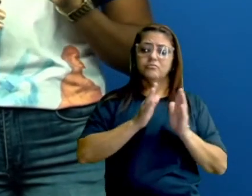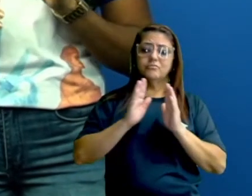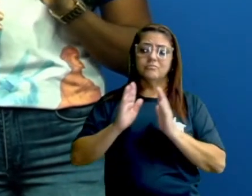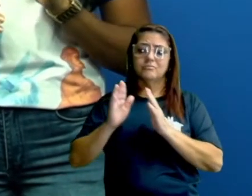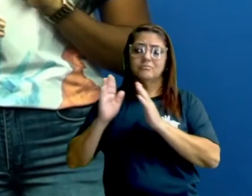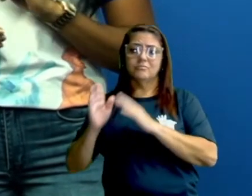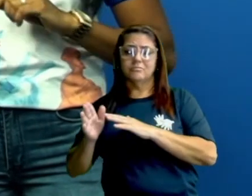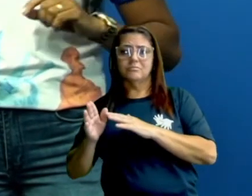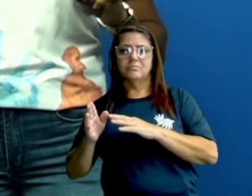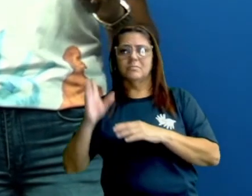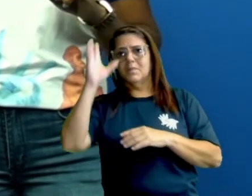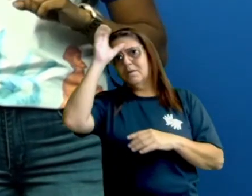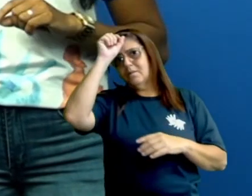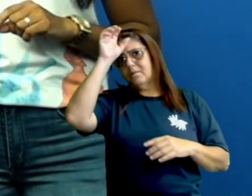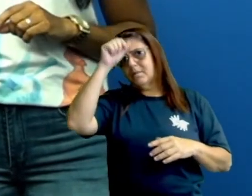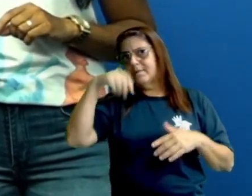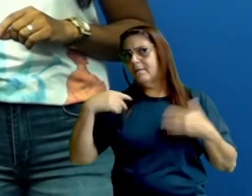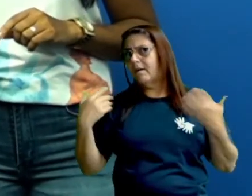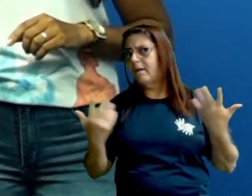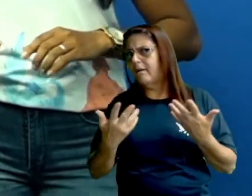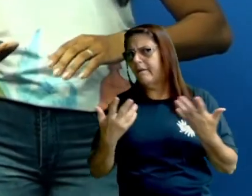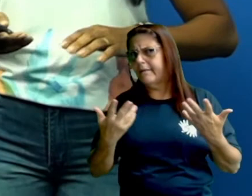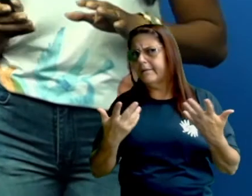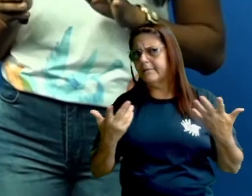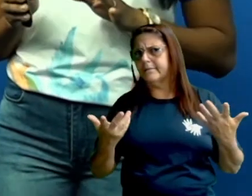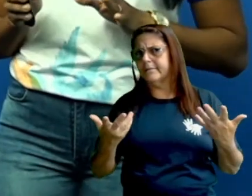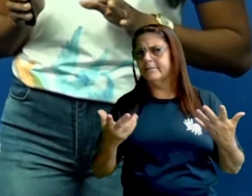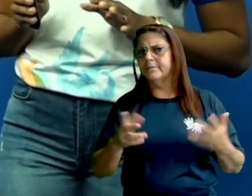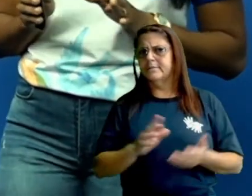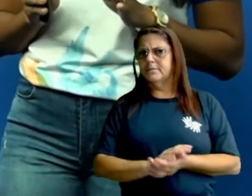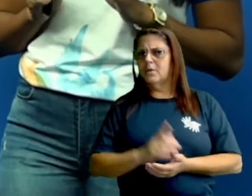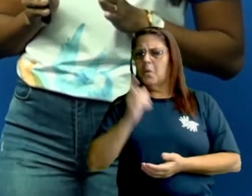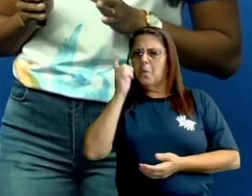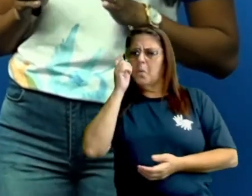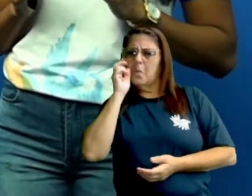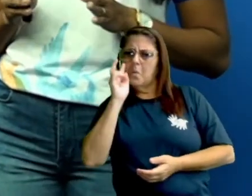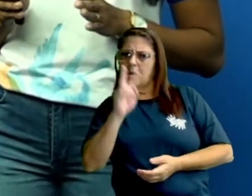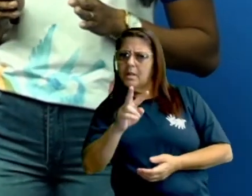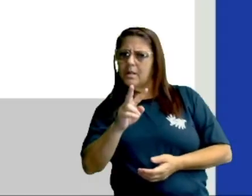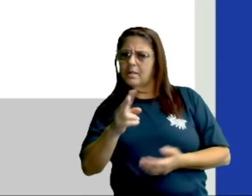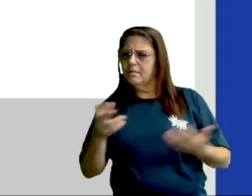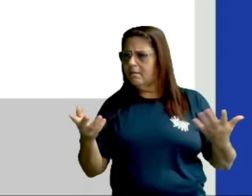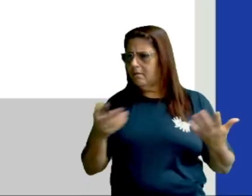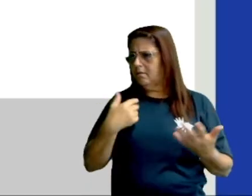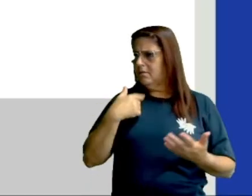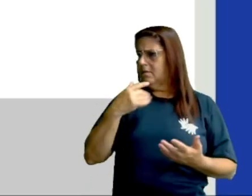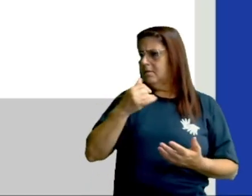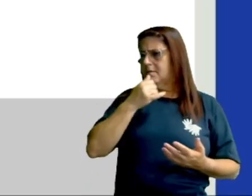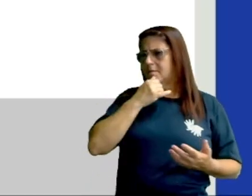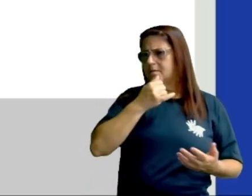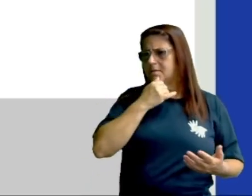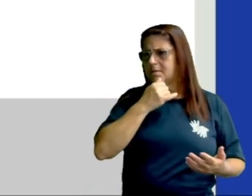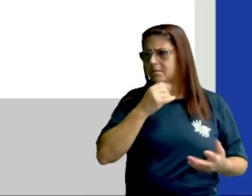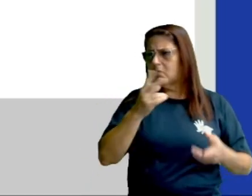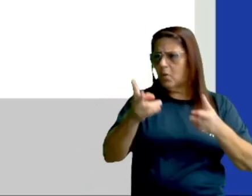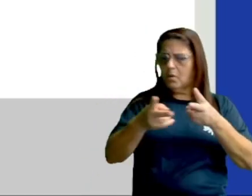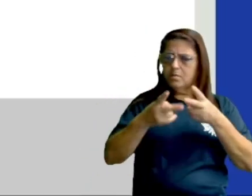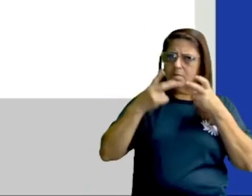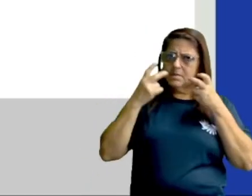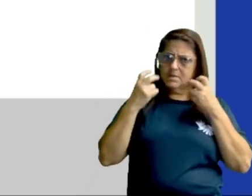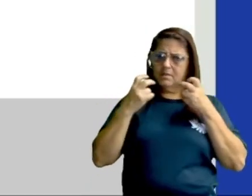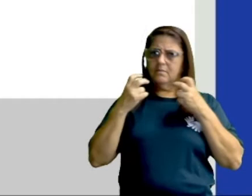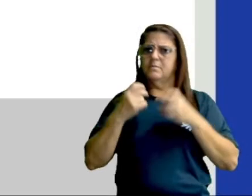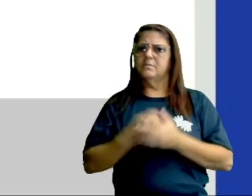ver direitinho. Agora, dá uma olhada porque eu separei exatamente esse exemplo. Então, observa que isso aqui é